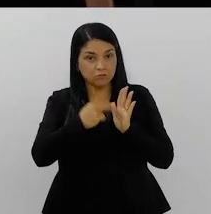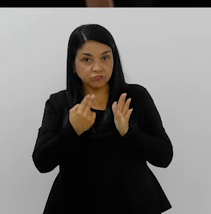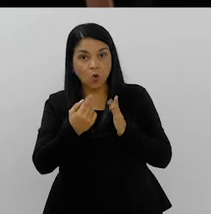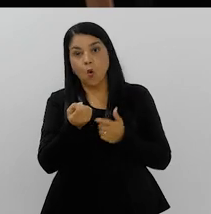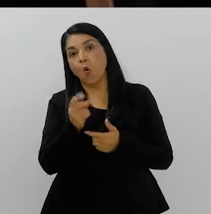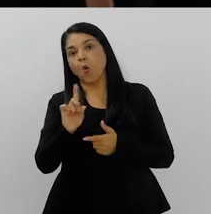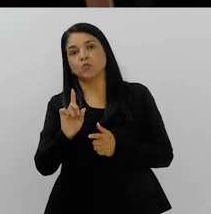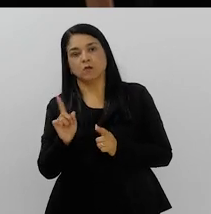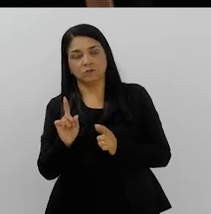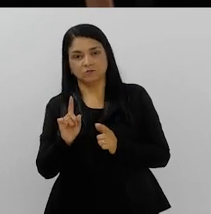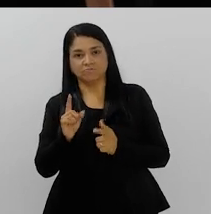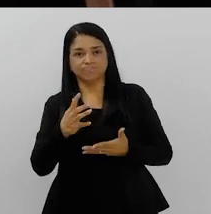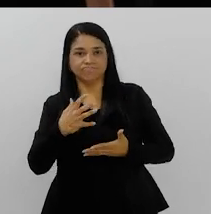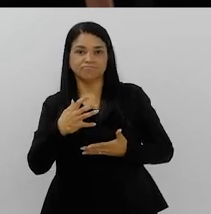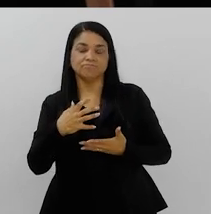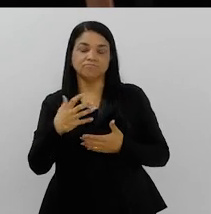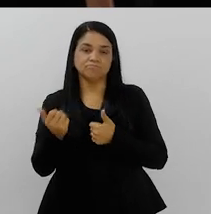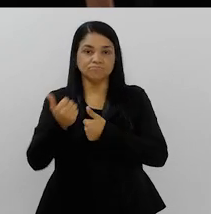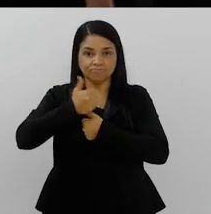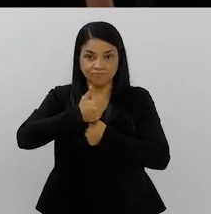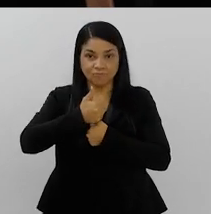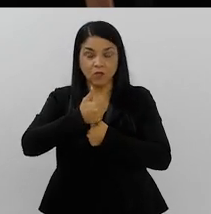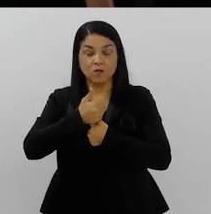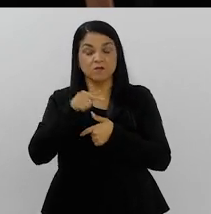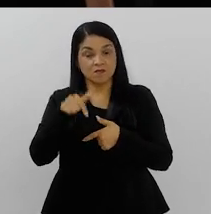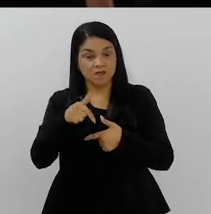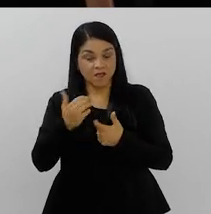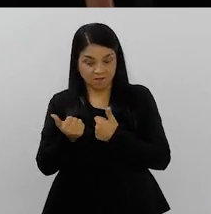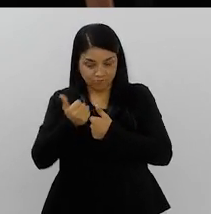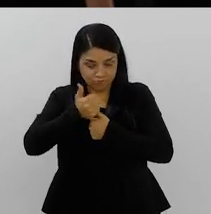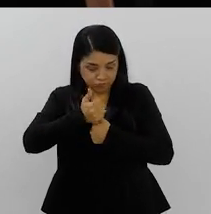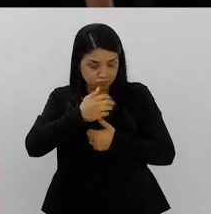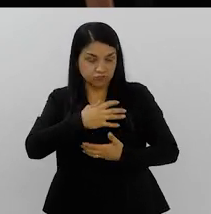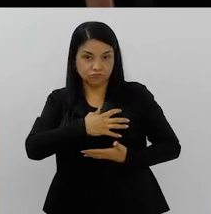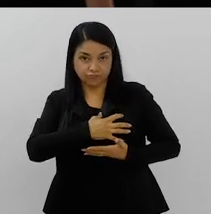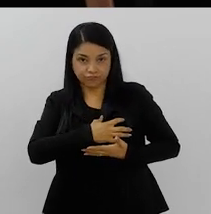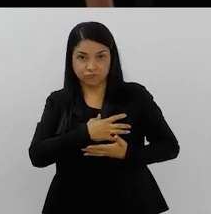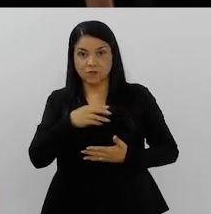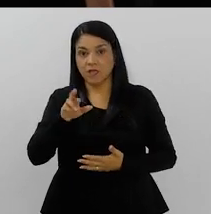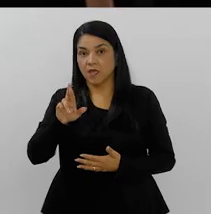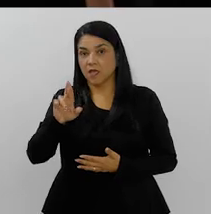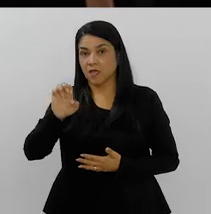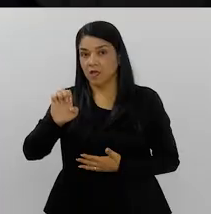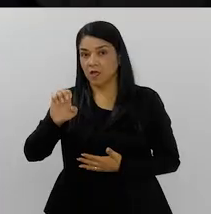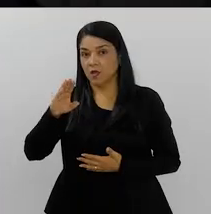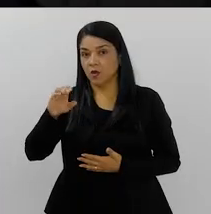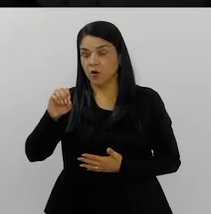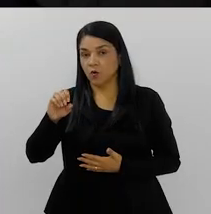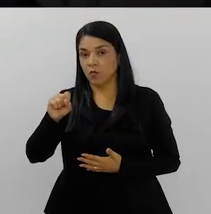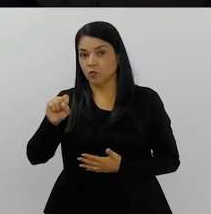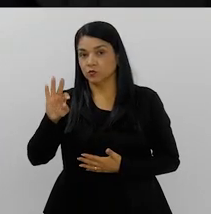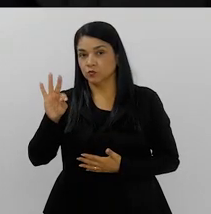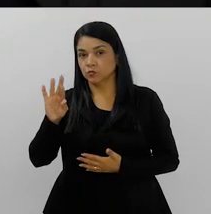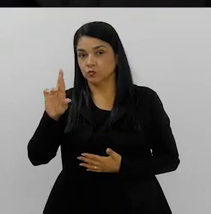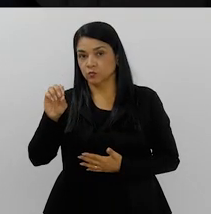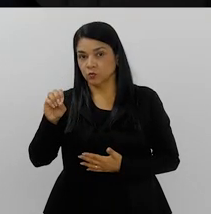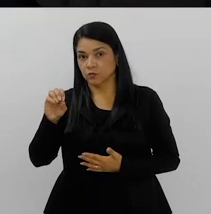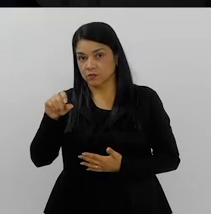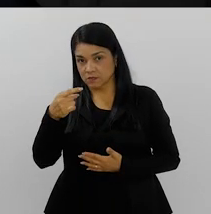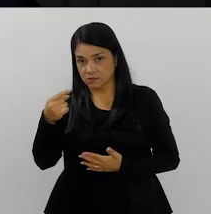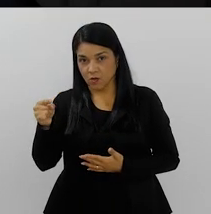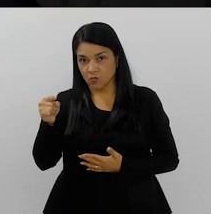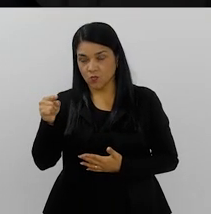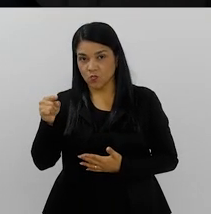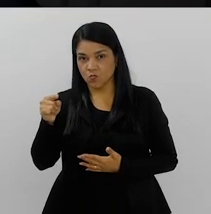né que não seja uma imposição que não seja uma imposição porque a reconstrução né o Dr Taqui ele vai poder dizer até melhor sobre